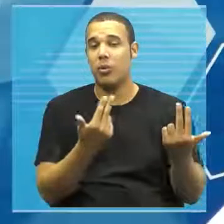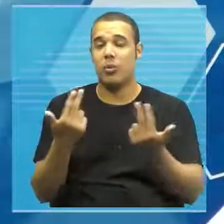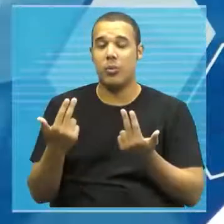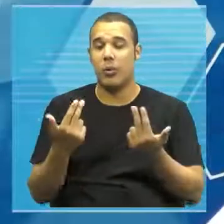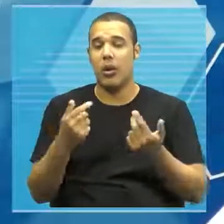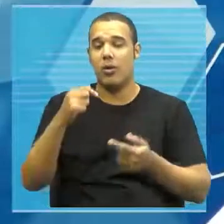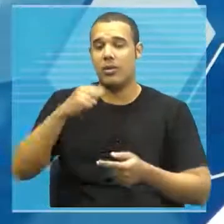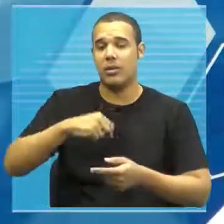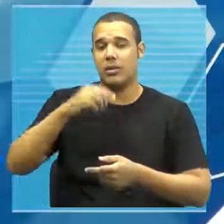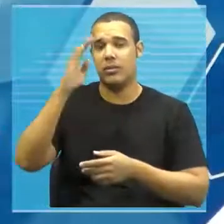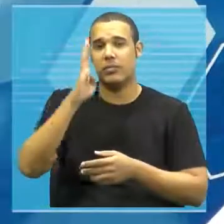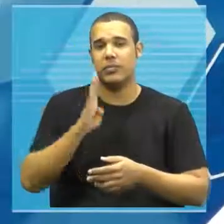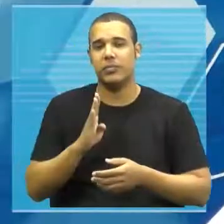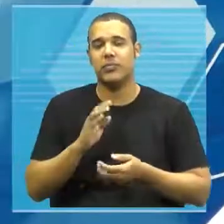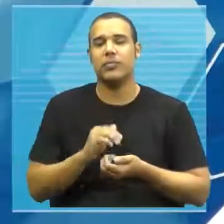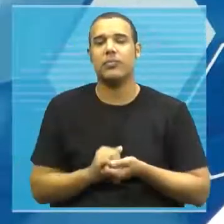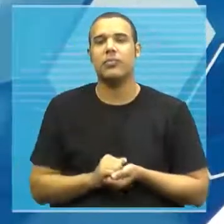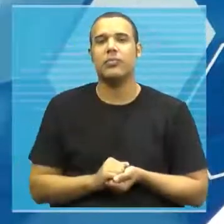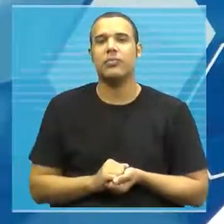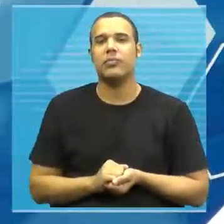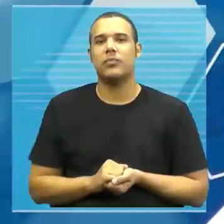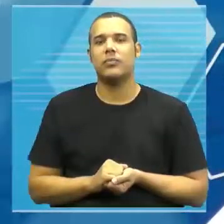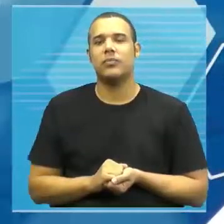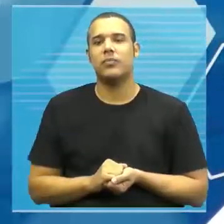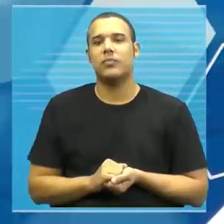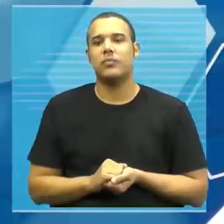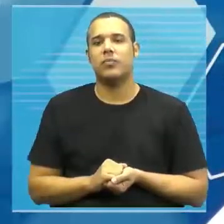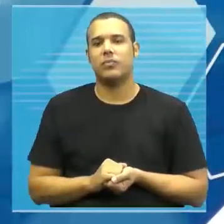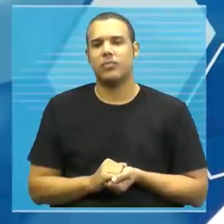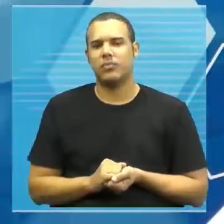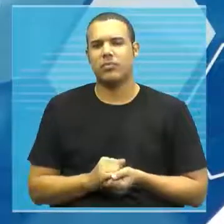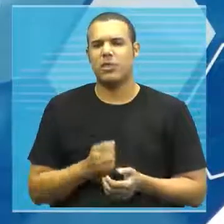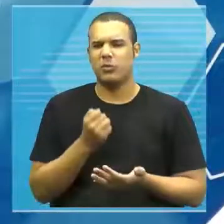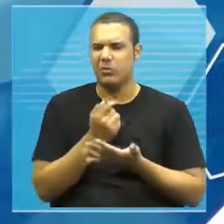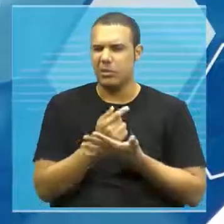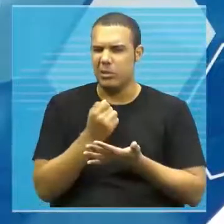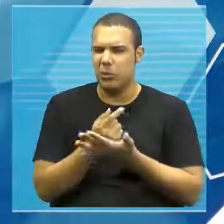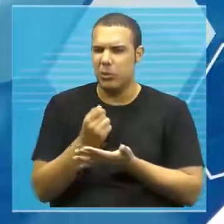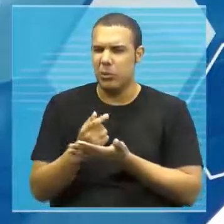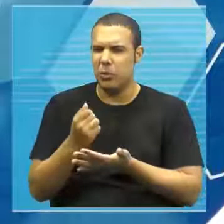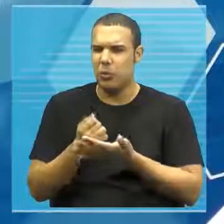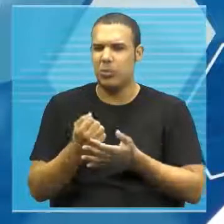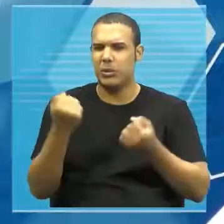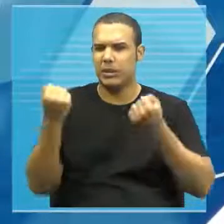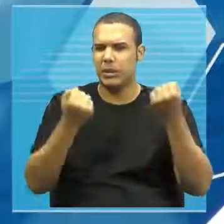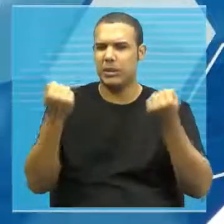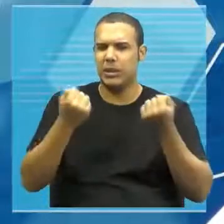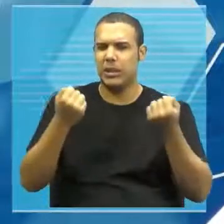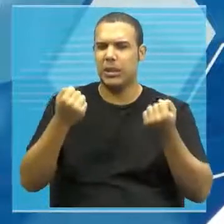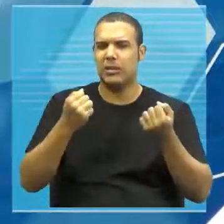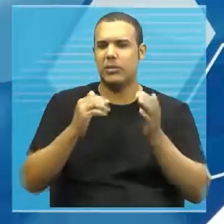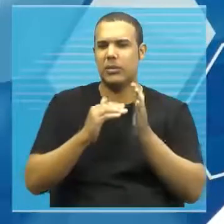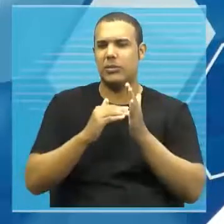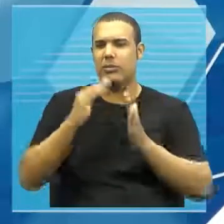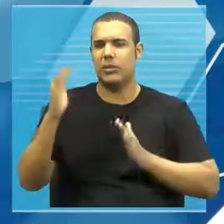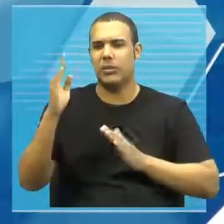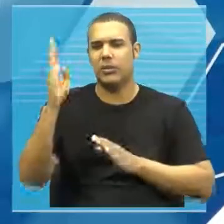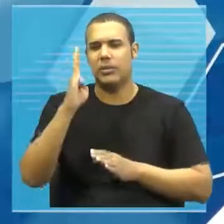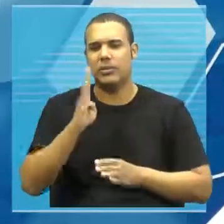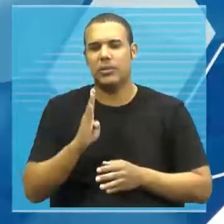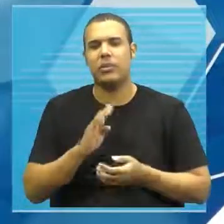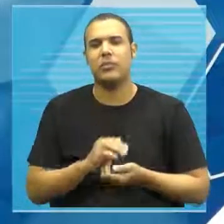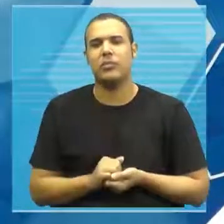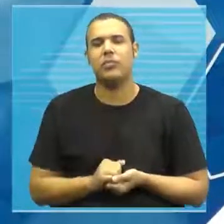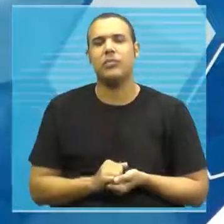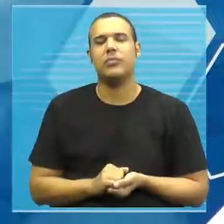tão houve um Boom de consumo de carros importador um grande crescimento na de